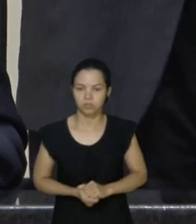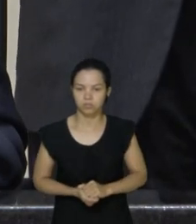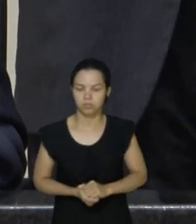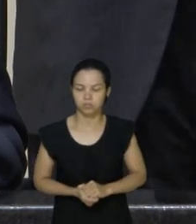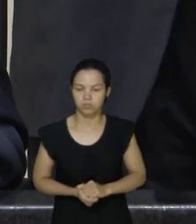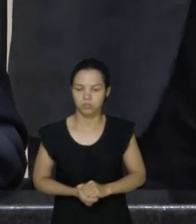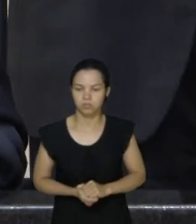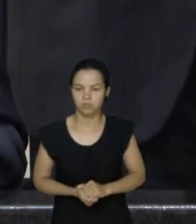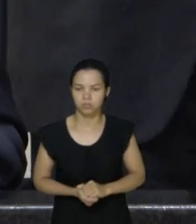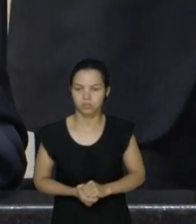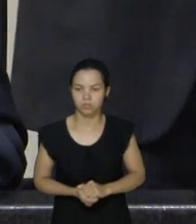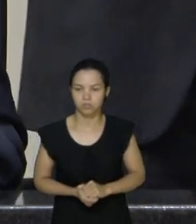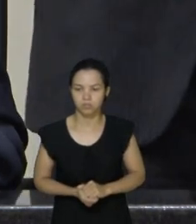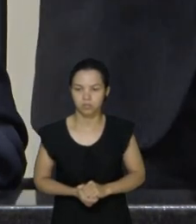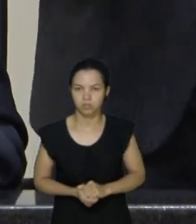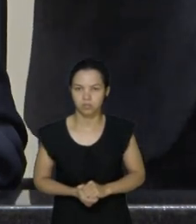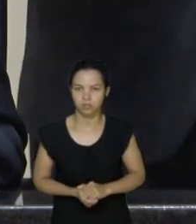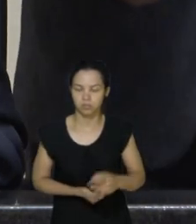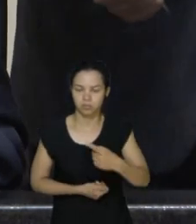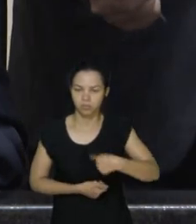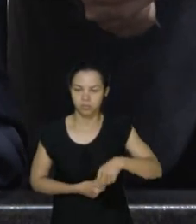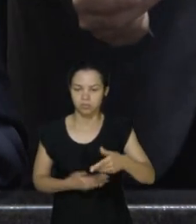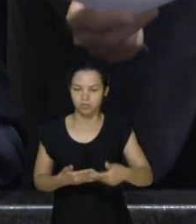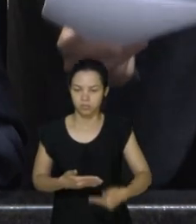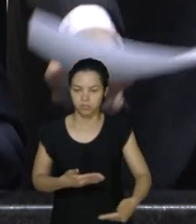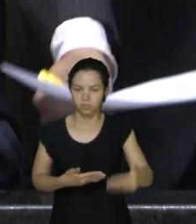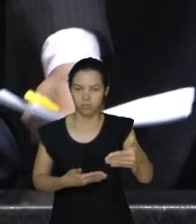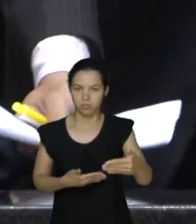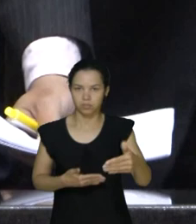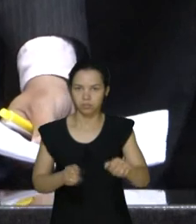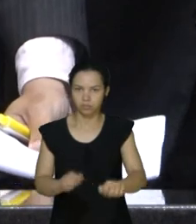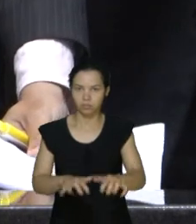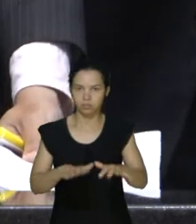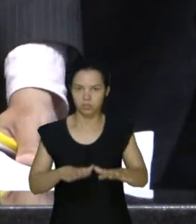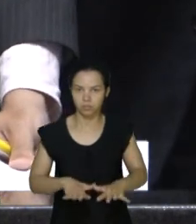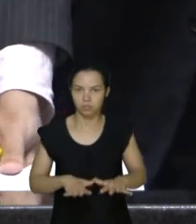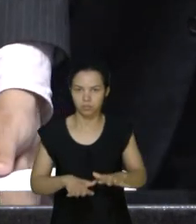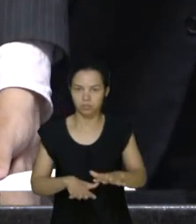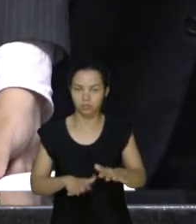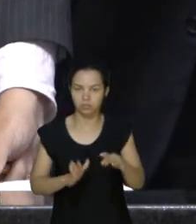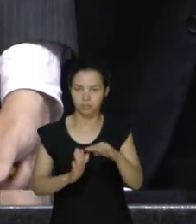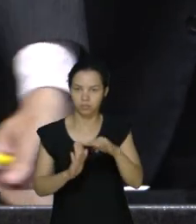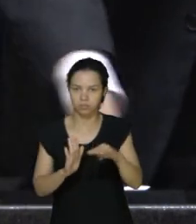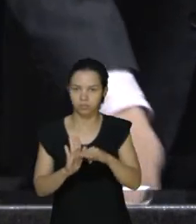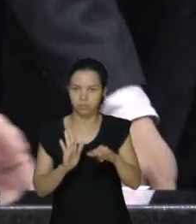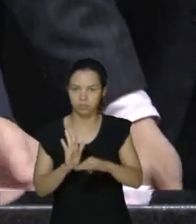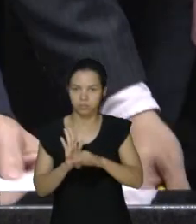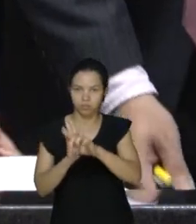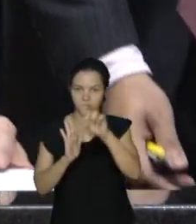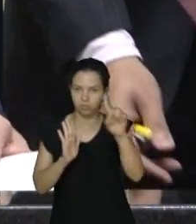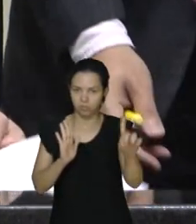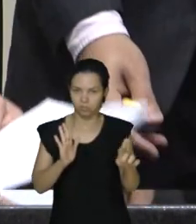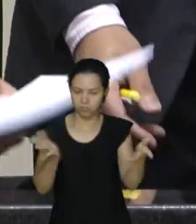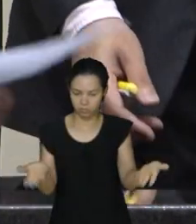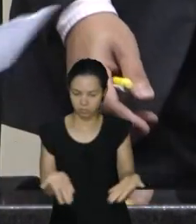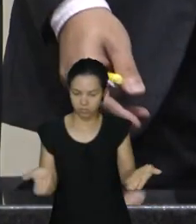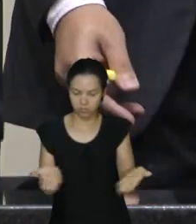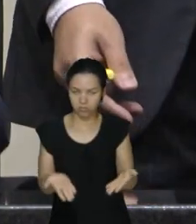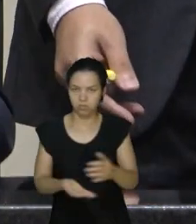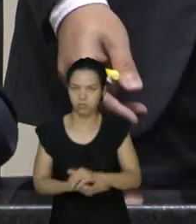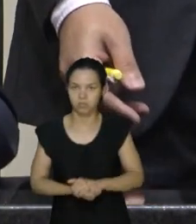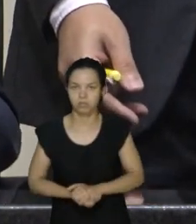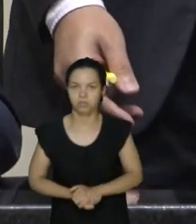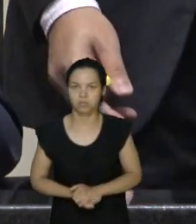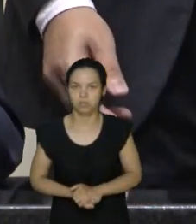Por acordo de líder, nós iniciaremos a sessão na ordem do dia, esse exato